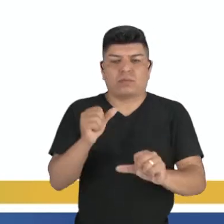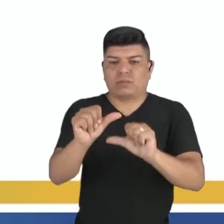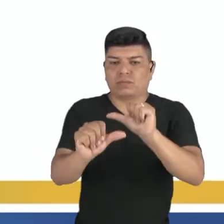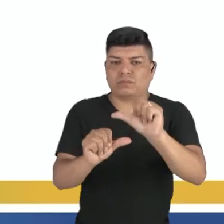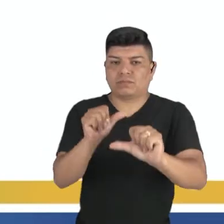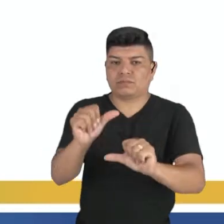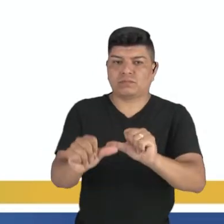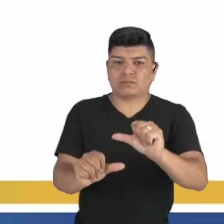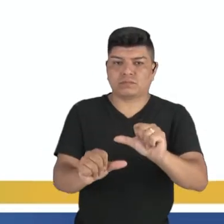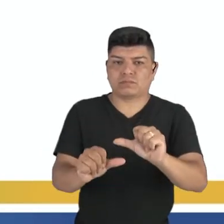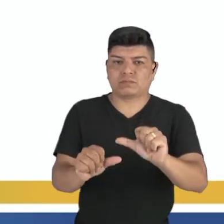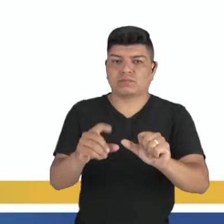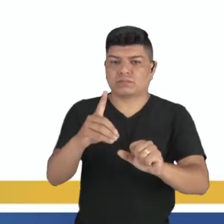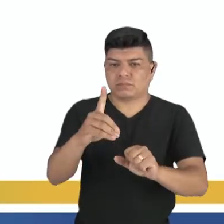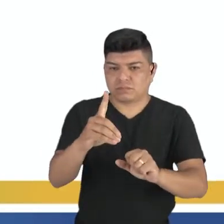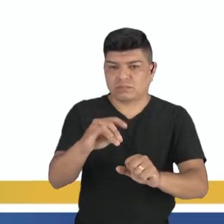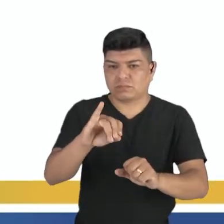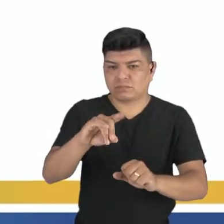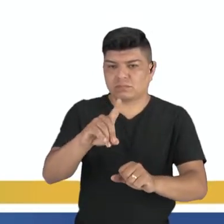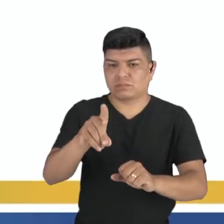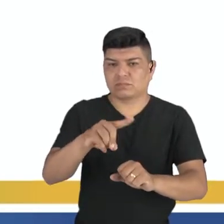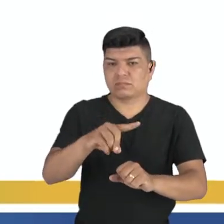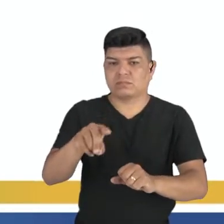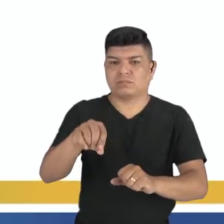transformar a dízima